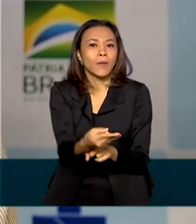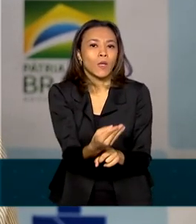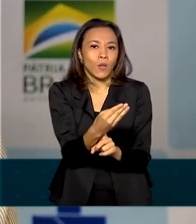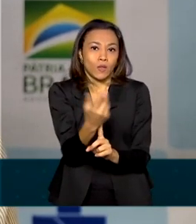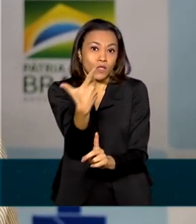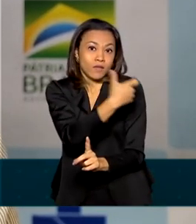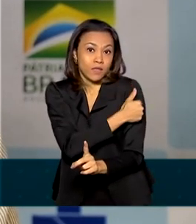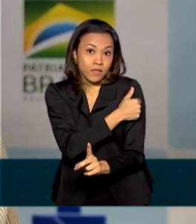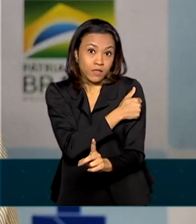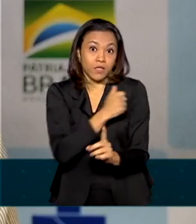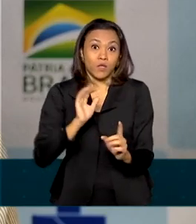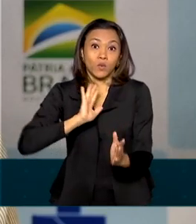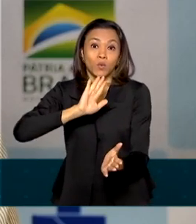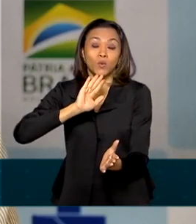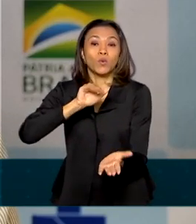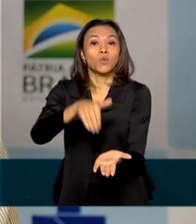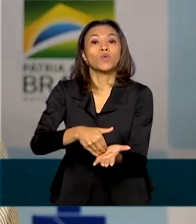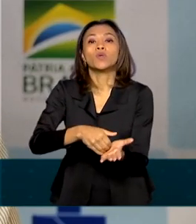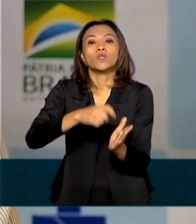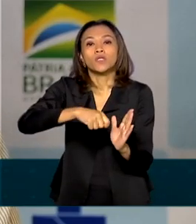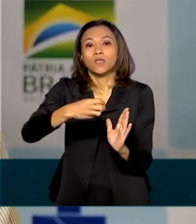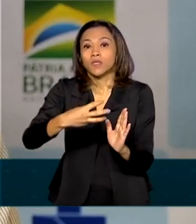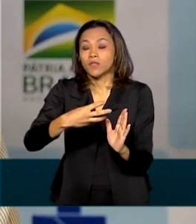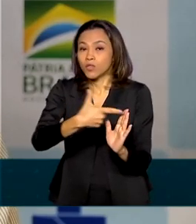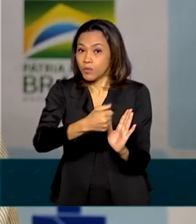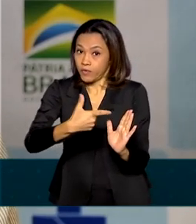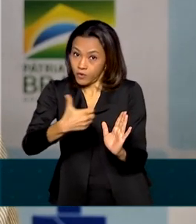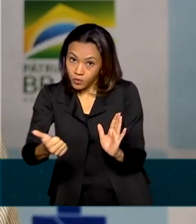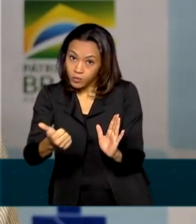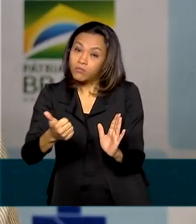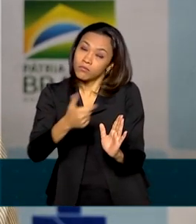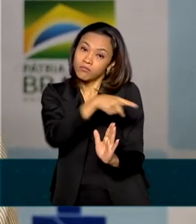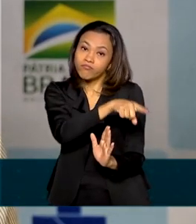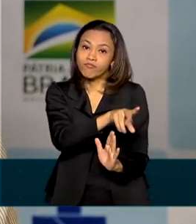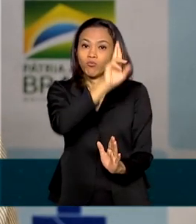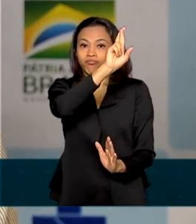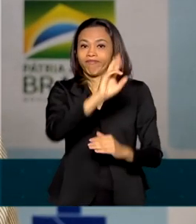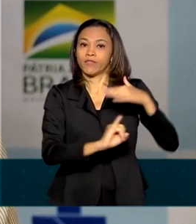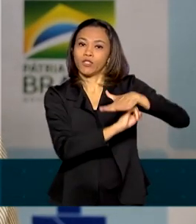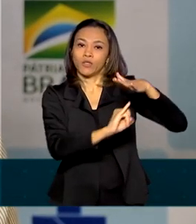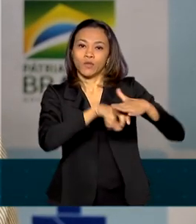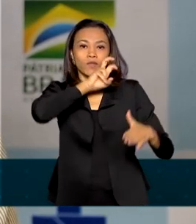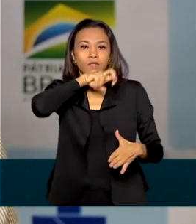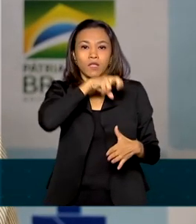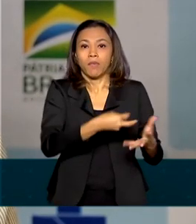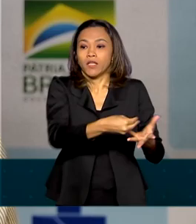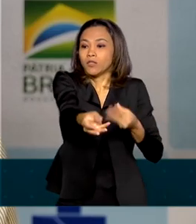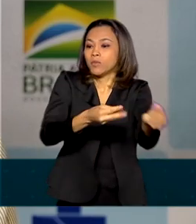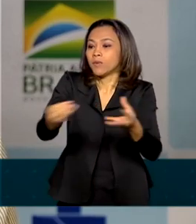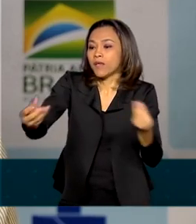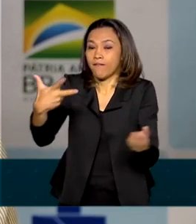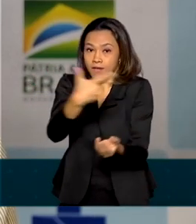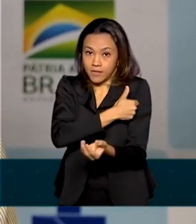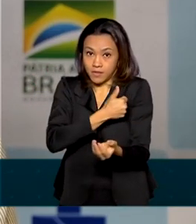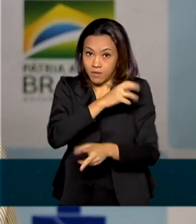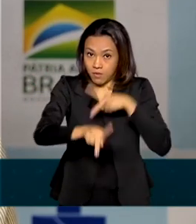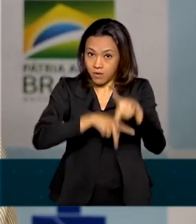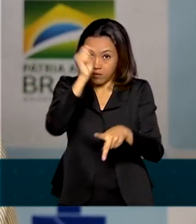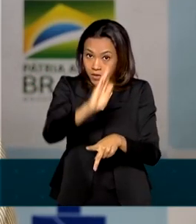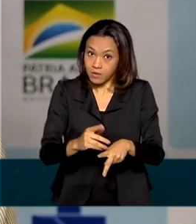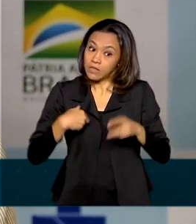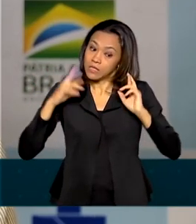de 2021 com o Instituto Butantan, de forma a disponibilizar vacinas para a população brasileira. Esperamos que os